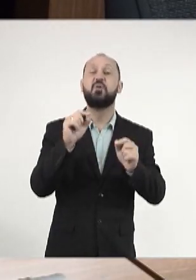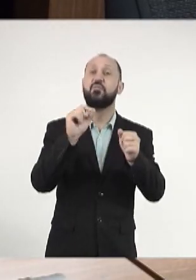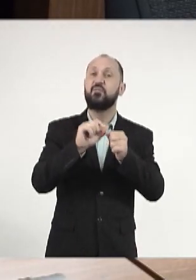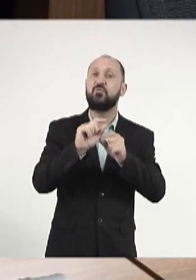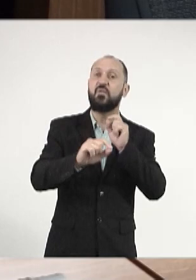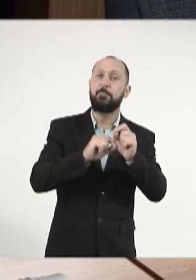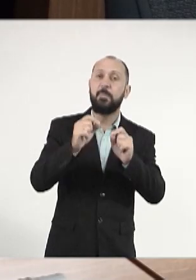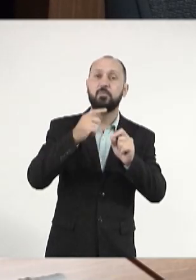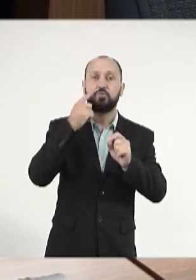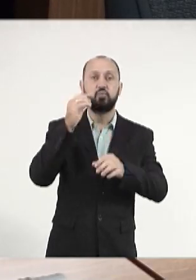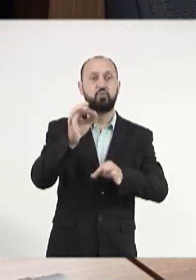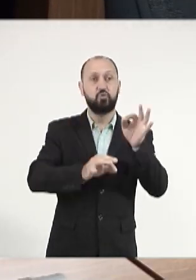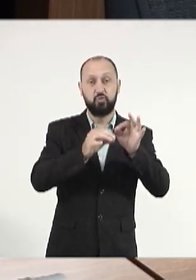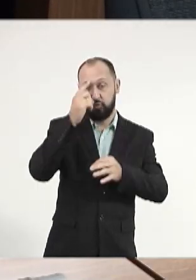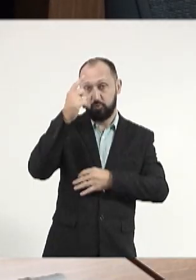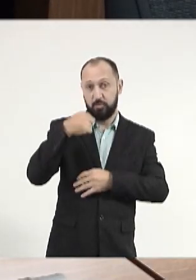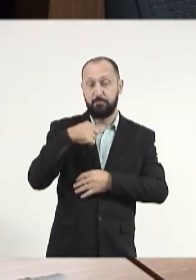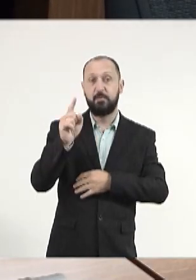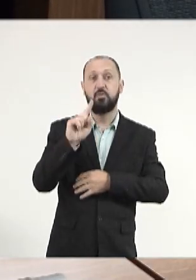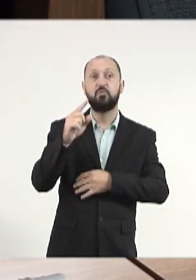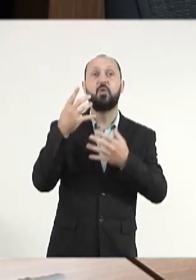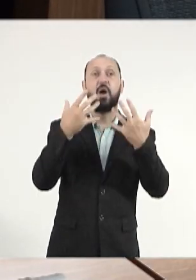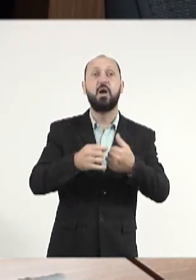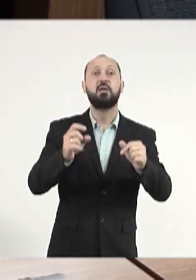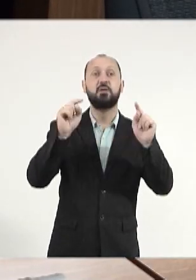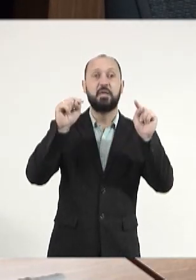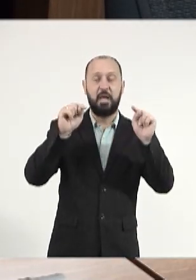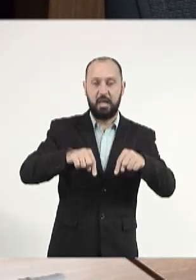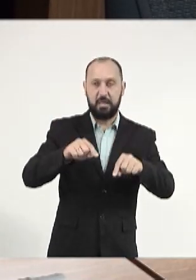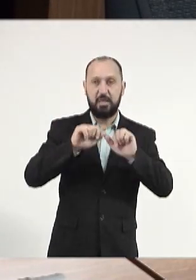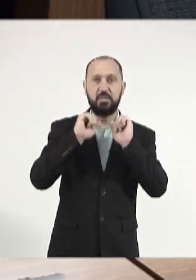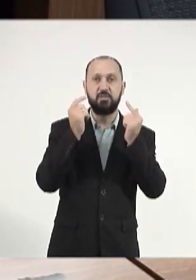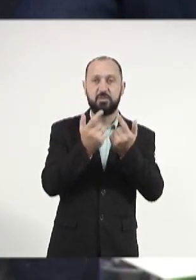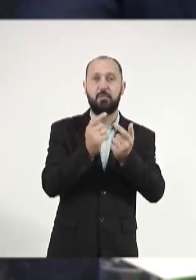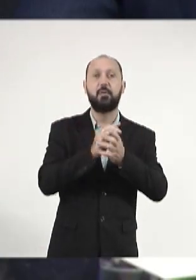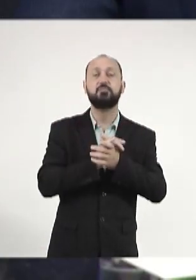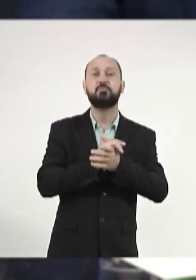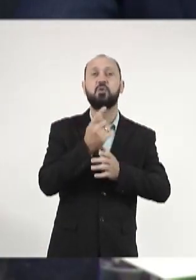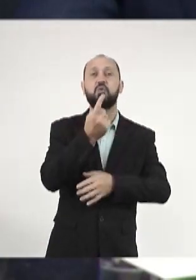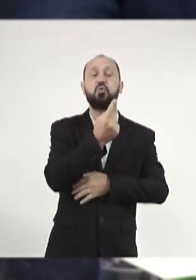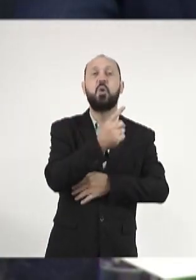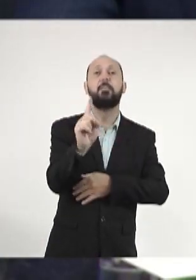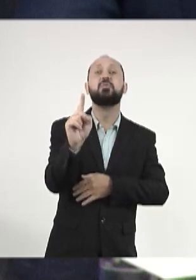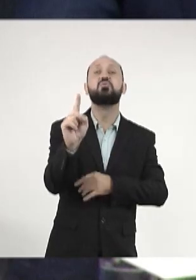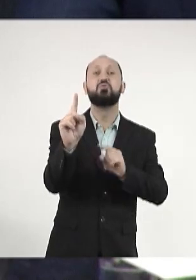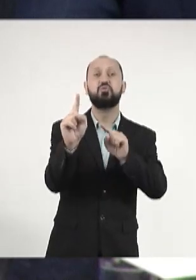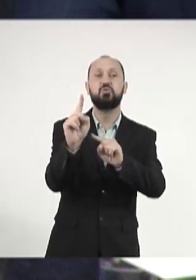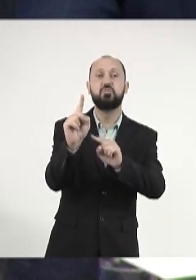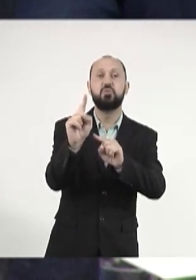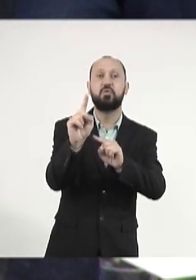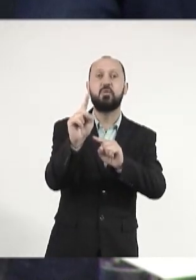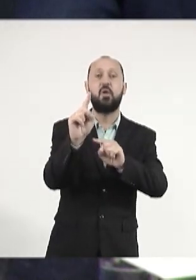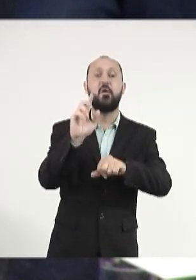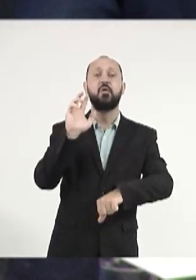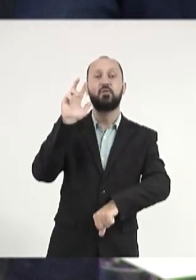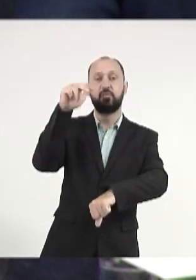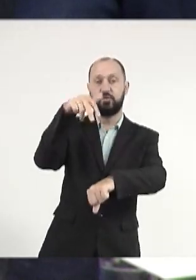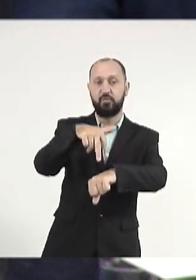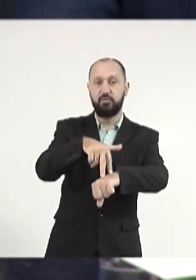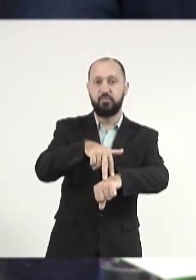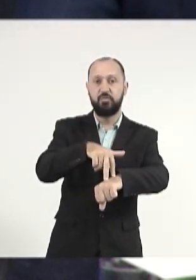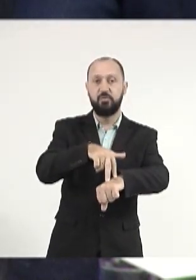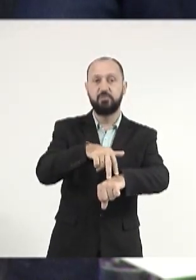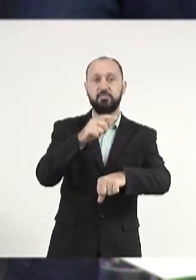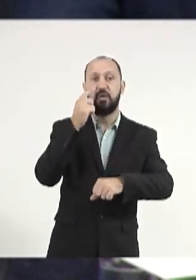cumprindo uma determinação judicial. E eu não vou admitir aqui nessa casa que uma pessoa ocupe a tribuna,